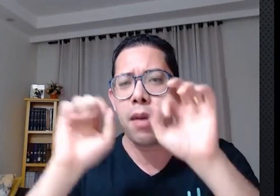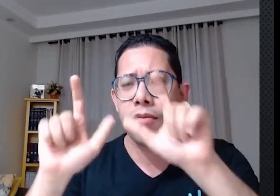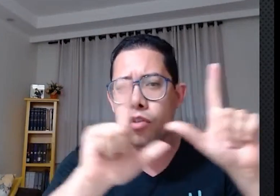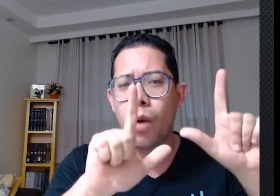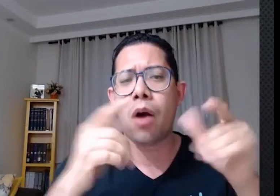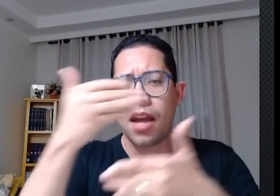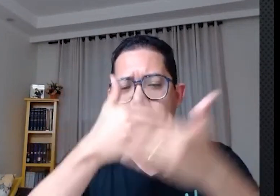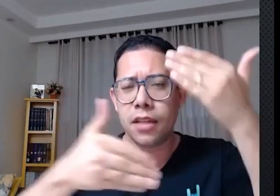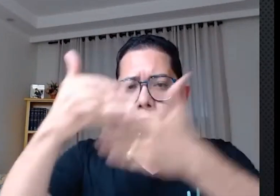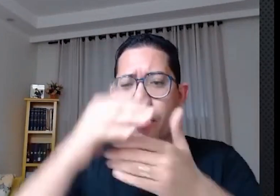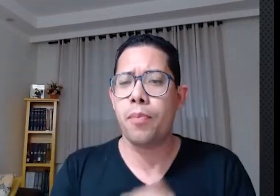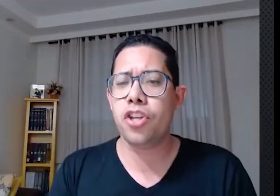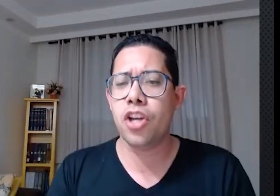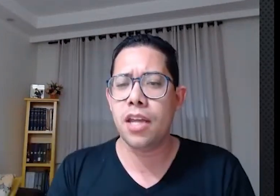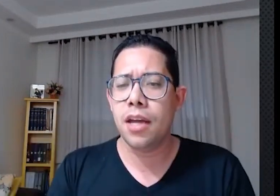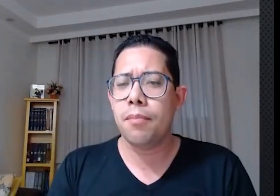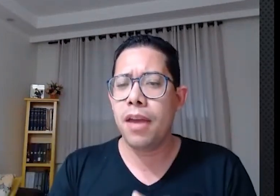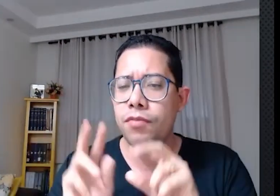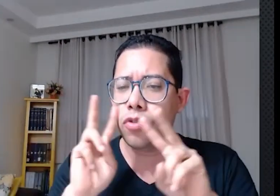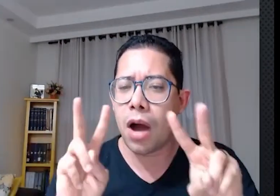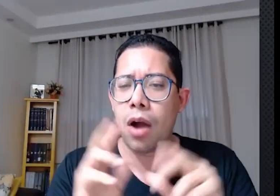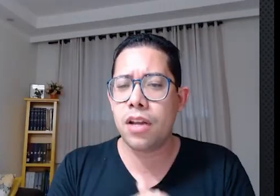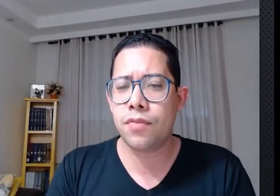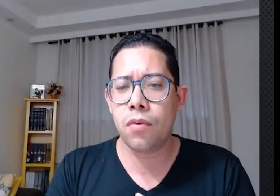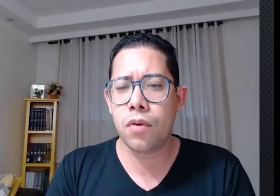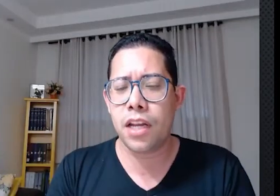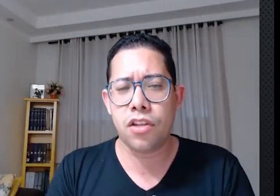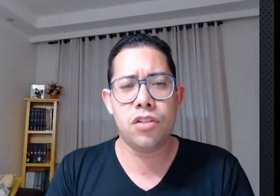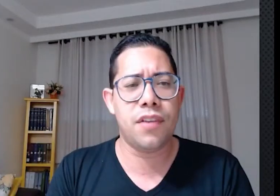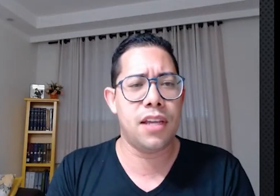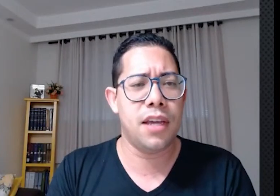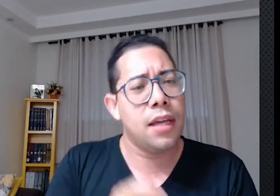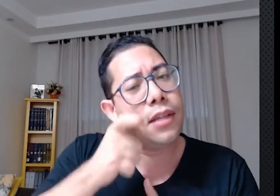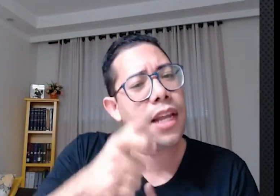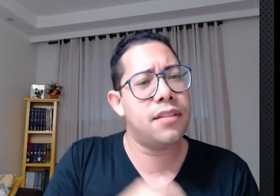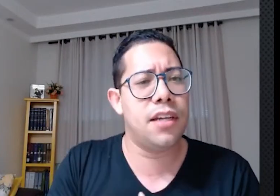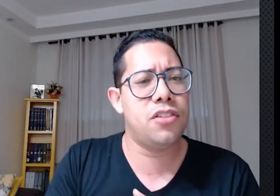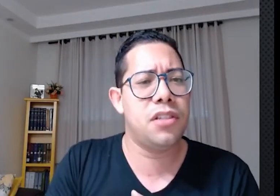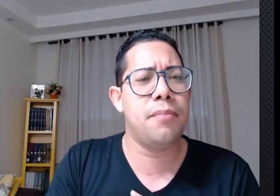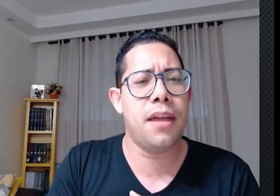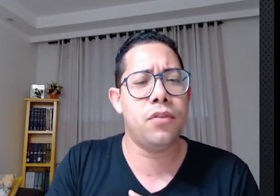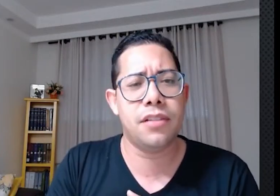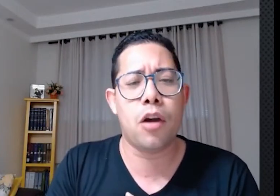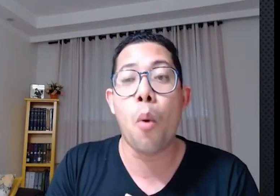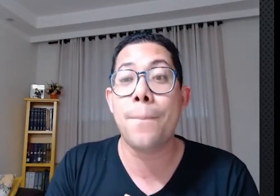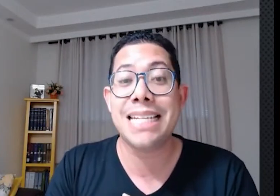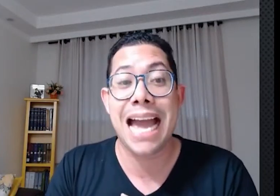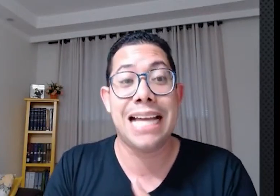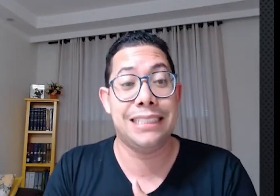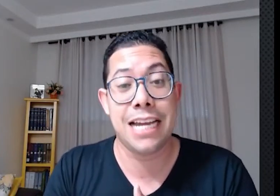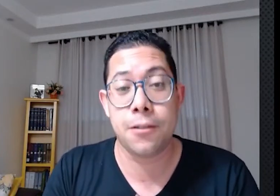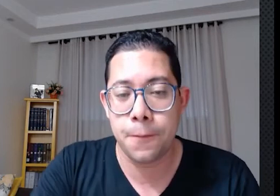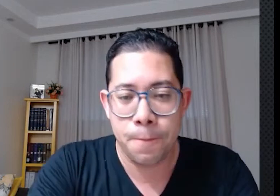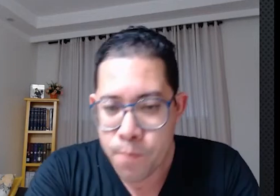preparou bem visual, né? Tem um PowerPoint aí bem visual e eles vão, acredito que vai ser interessante também vocês